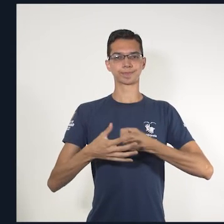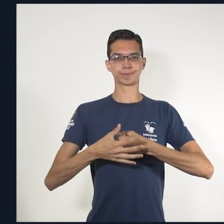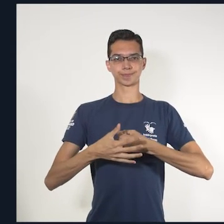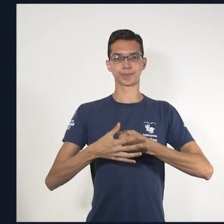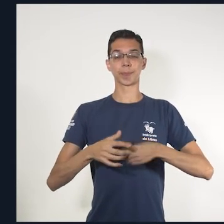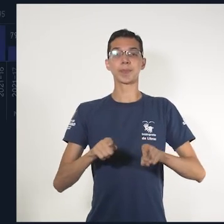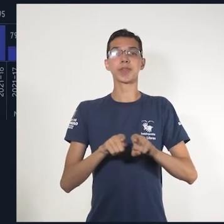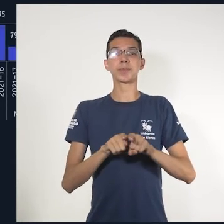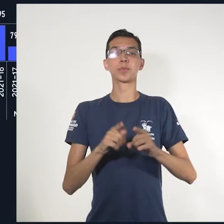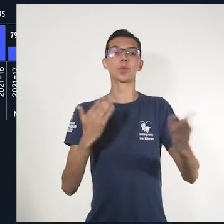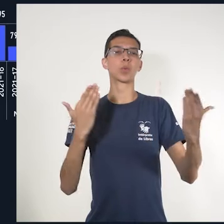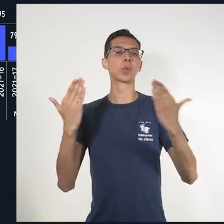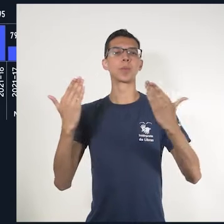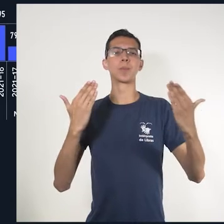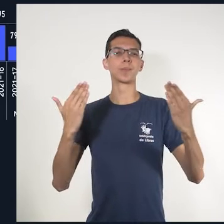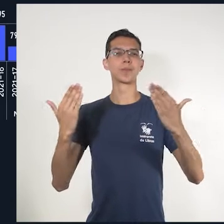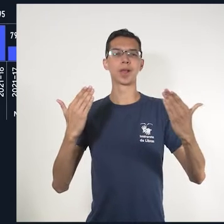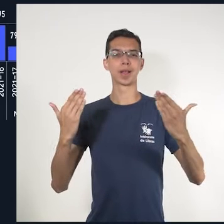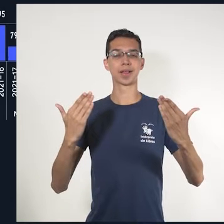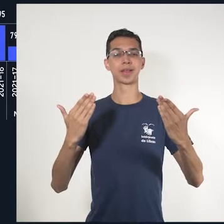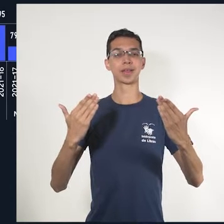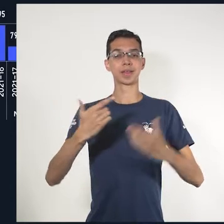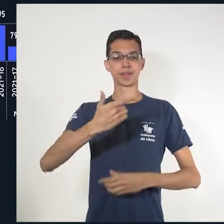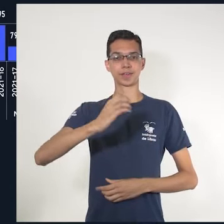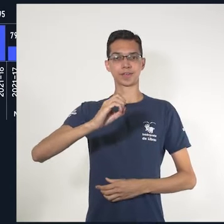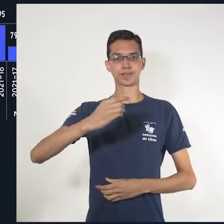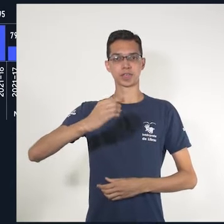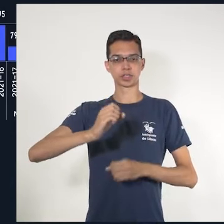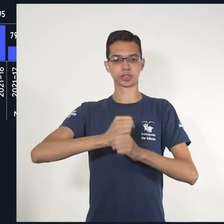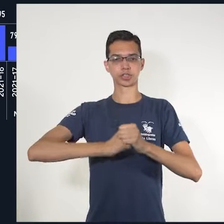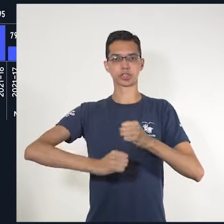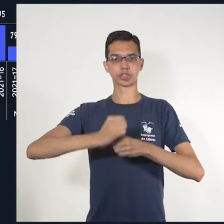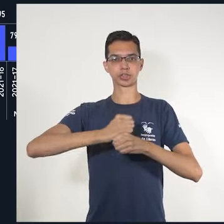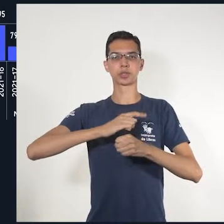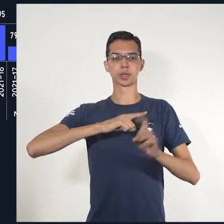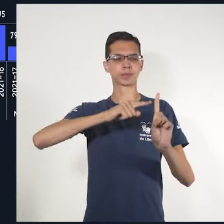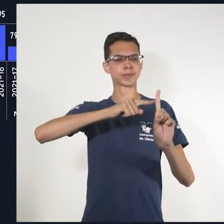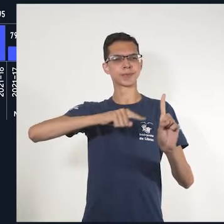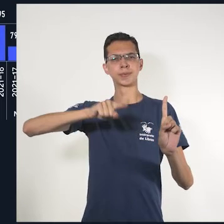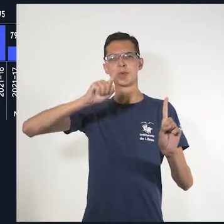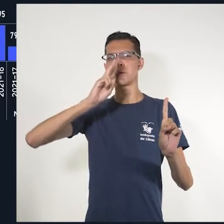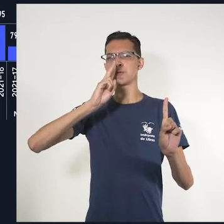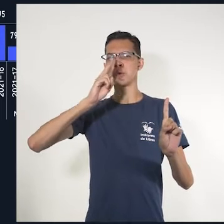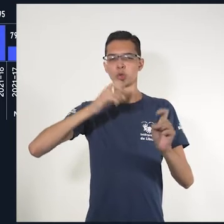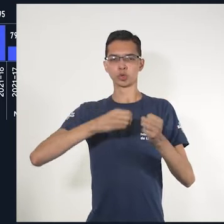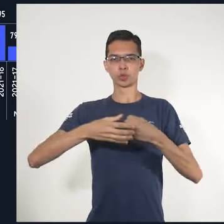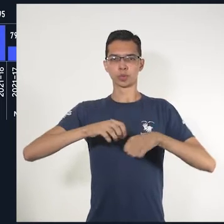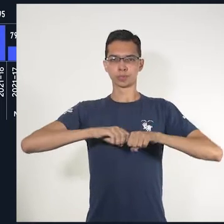relação ao pico da pandemia em 2020. Então, é possível comparar os óbitos.